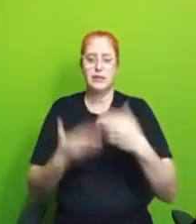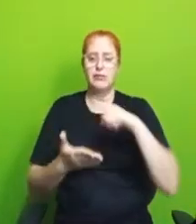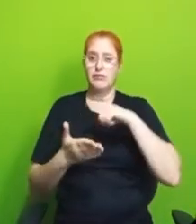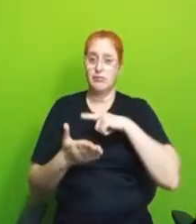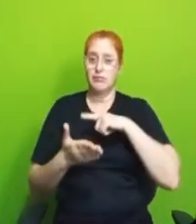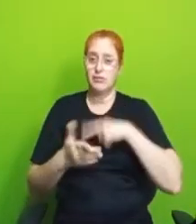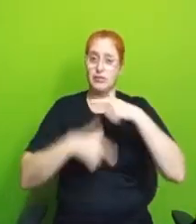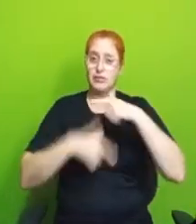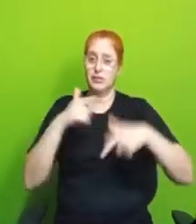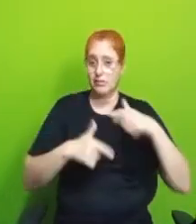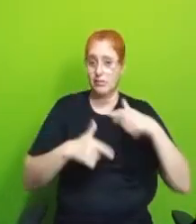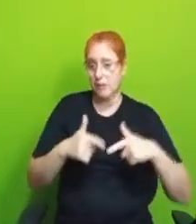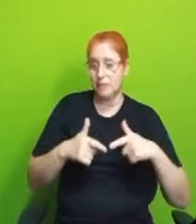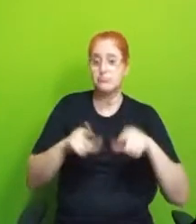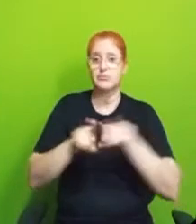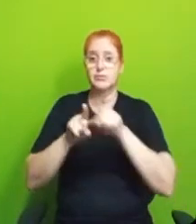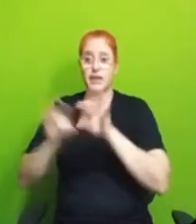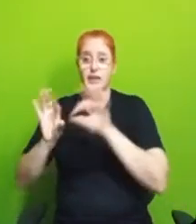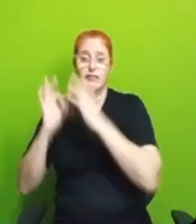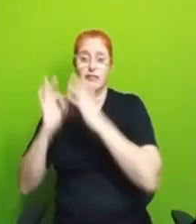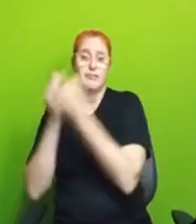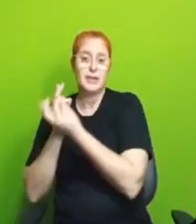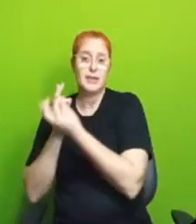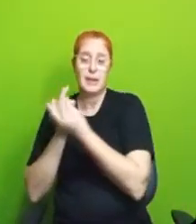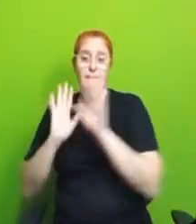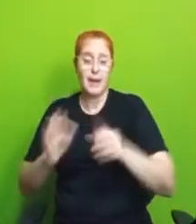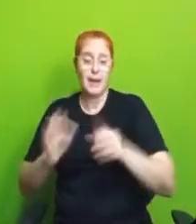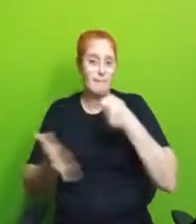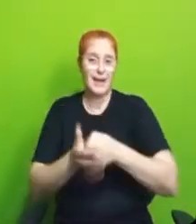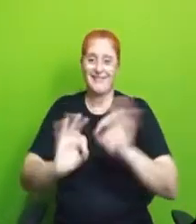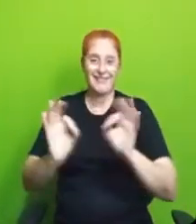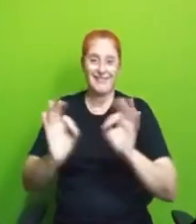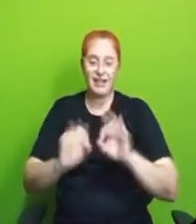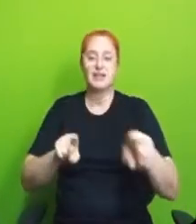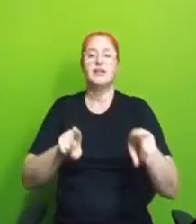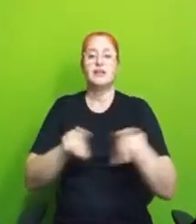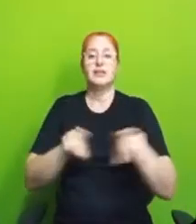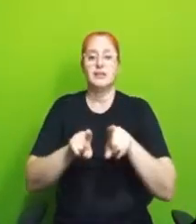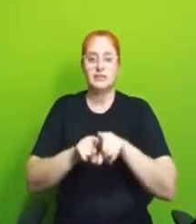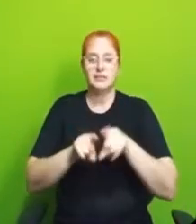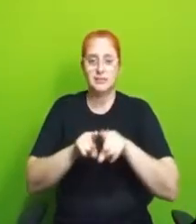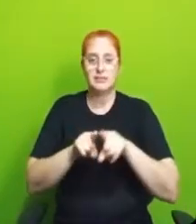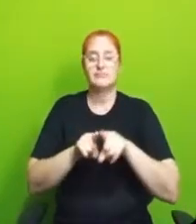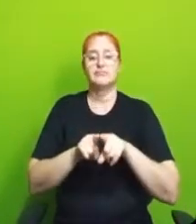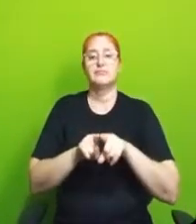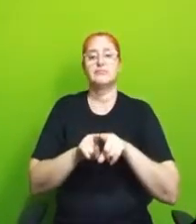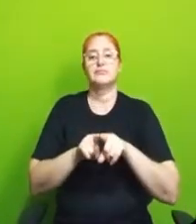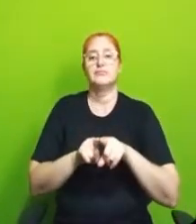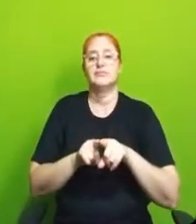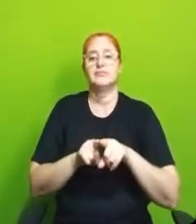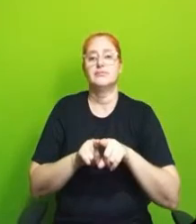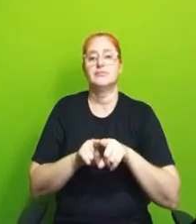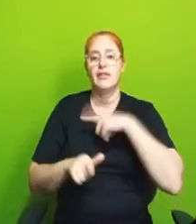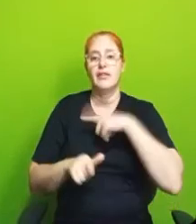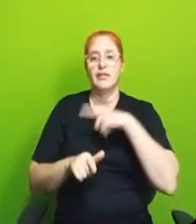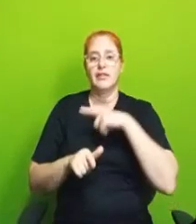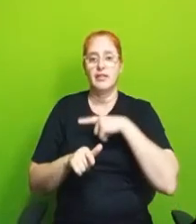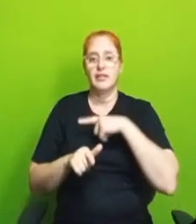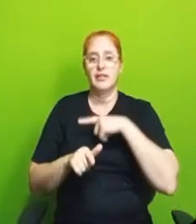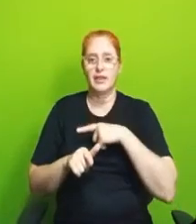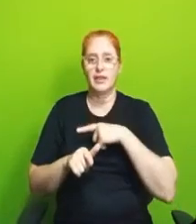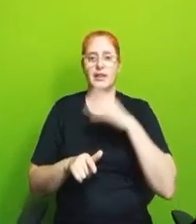família, né, reproduzindo essa divisão sexual do trabalho, e por fim, o que é também algo que já está dito pela teoria